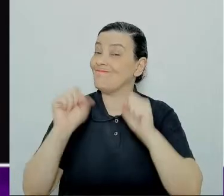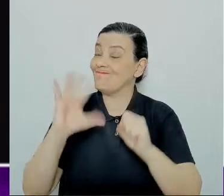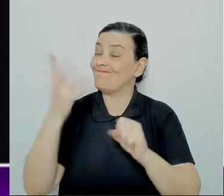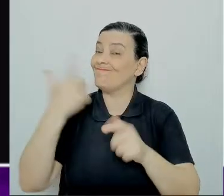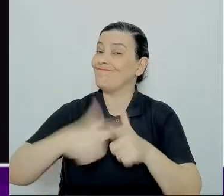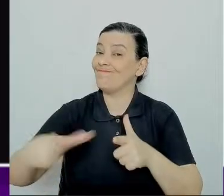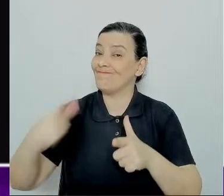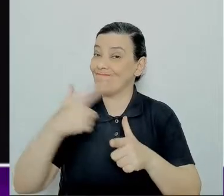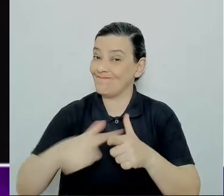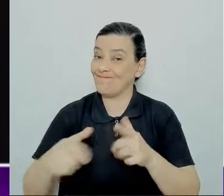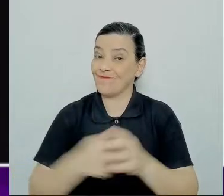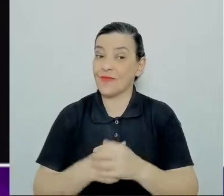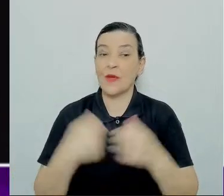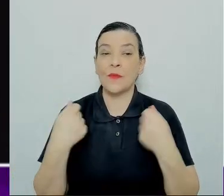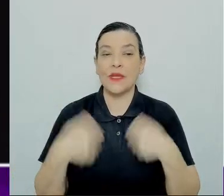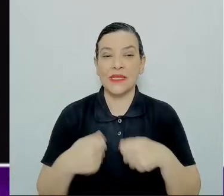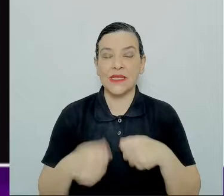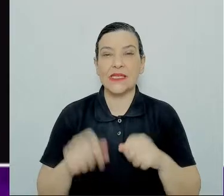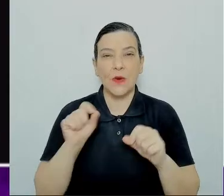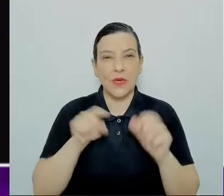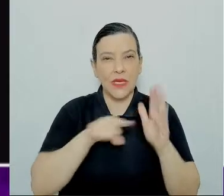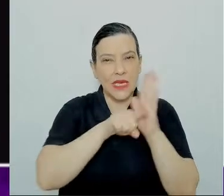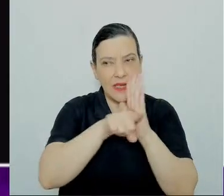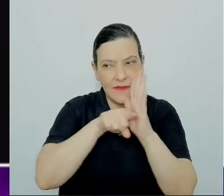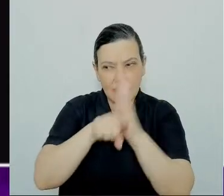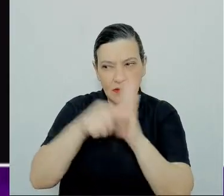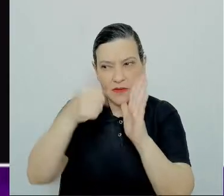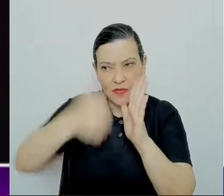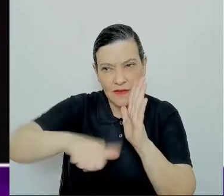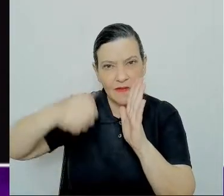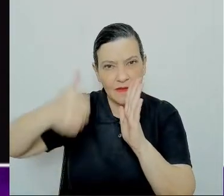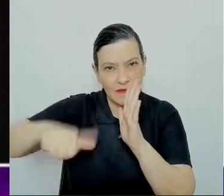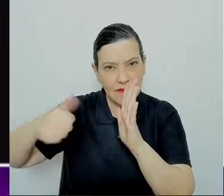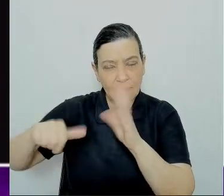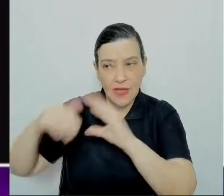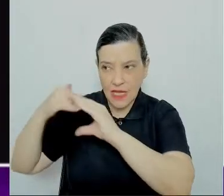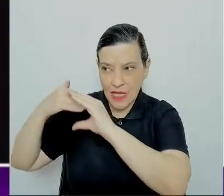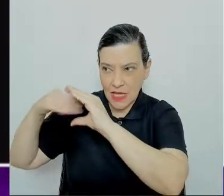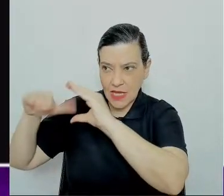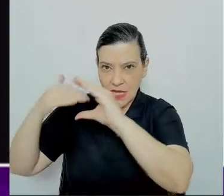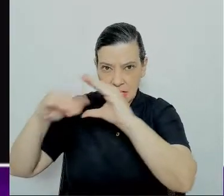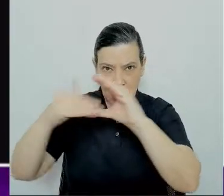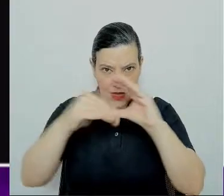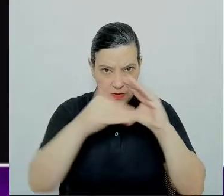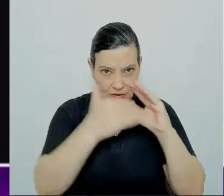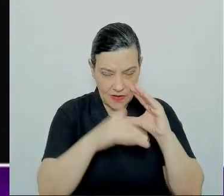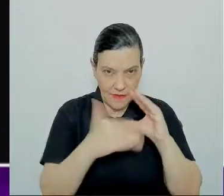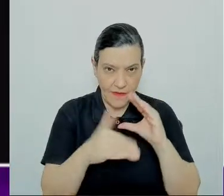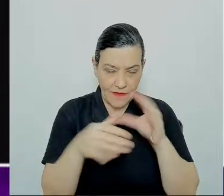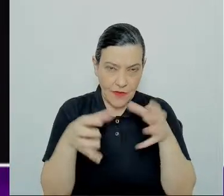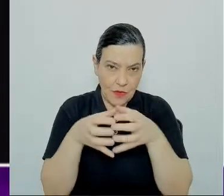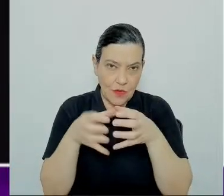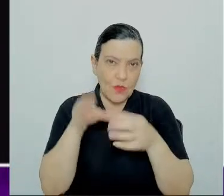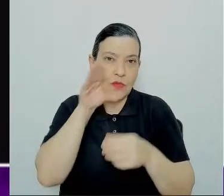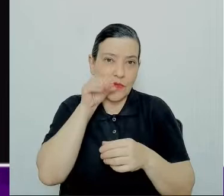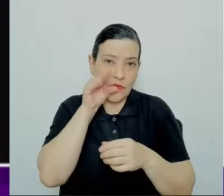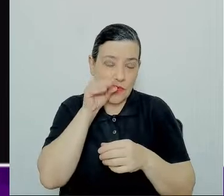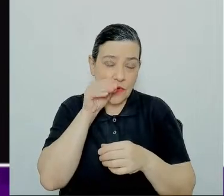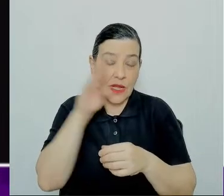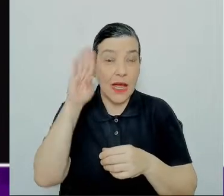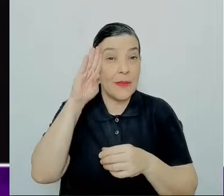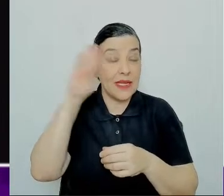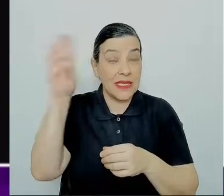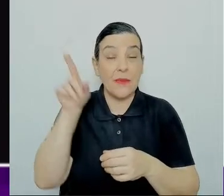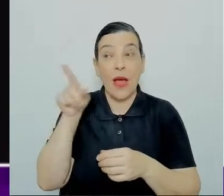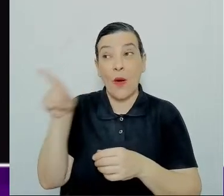o revisor de acesso é quando eu envio os permissionamentos de um determinado colaborador ao seu superior imediato para que ele